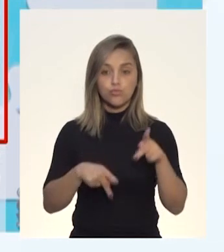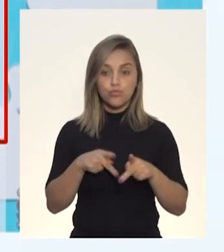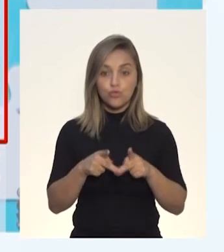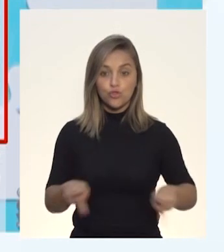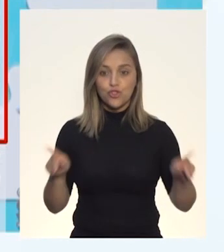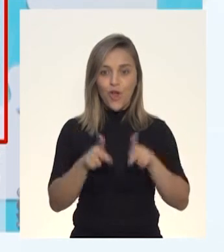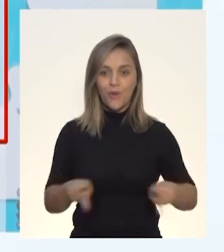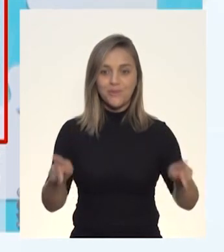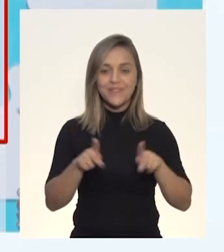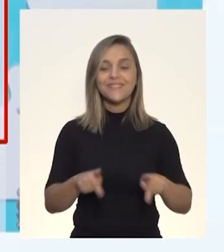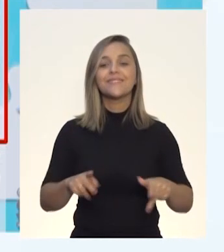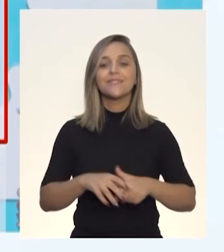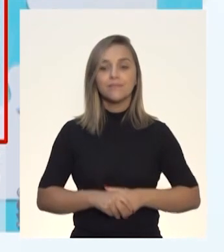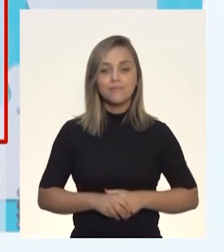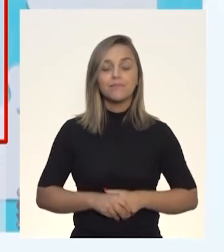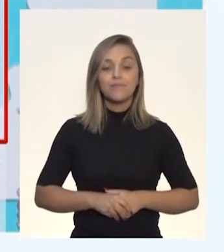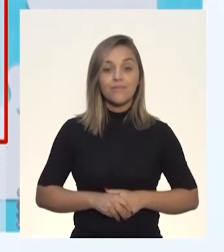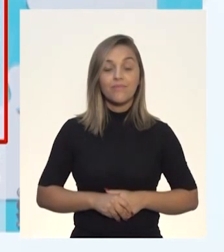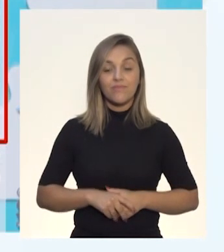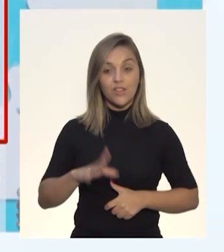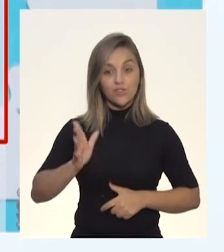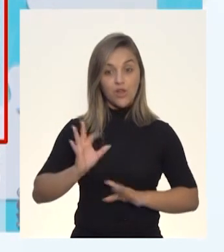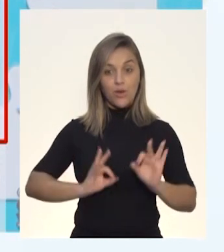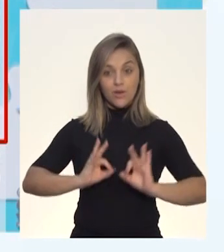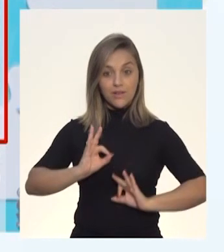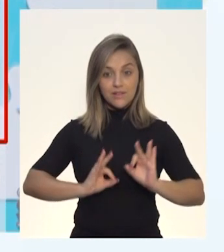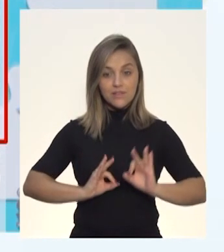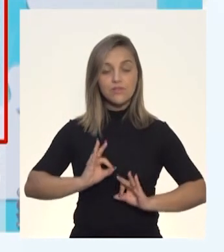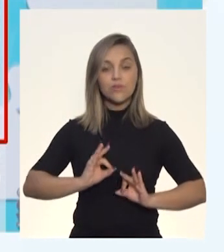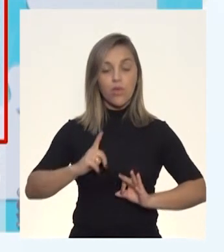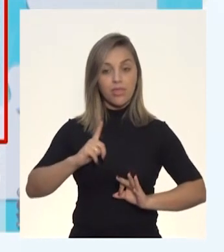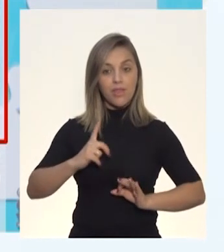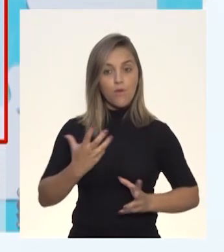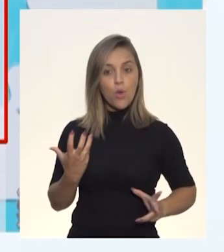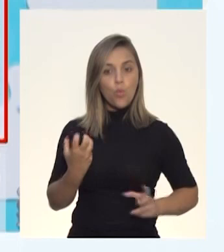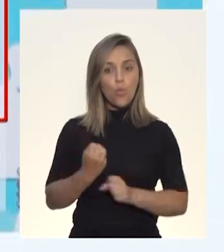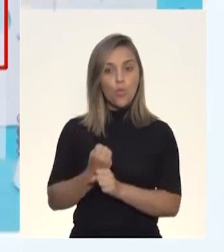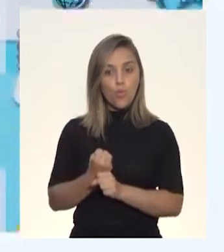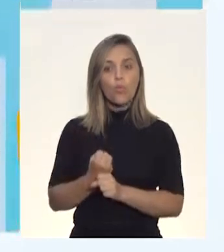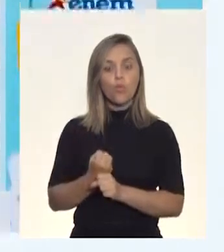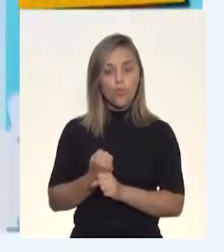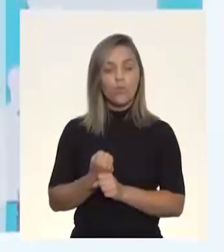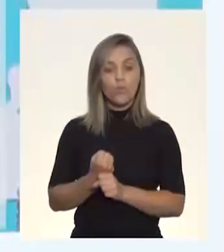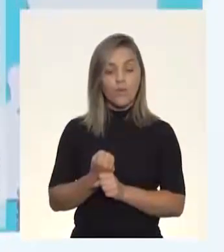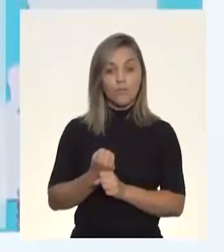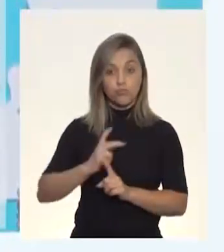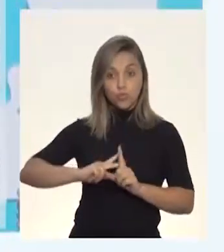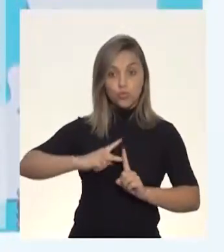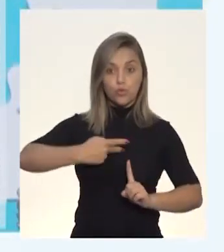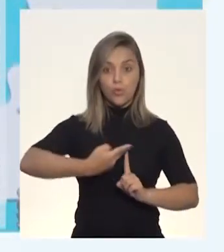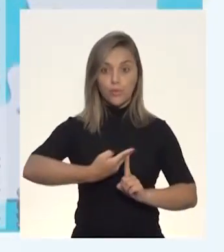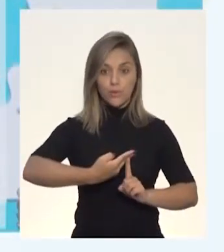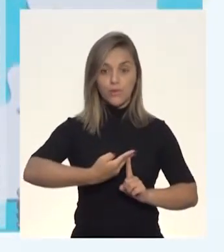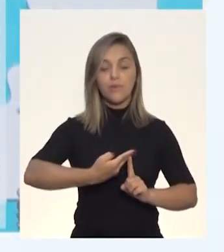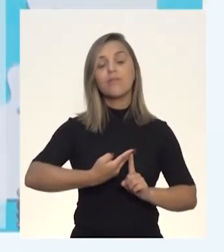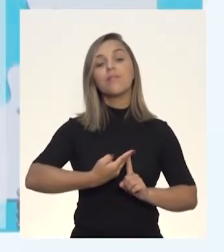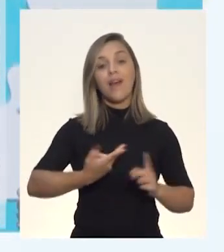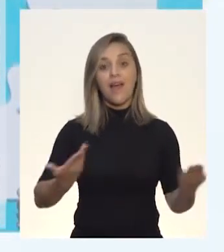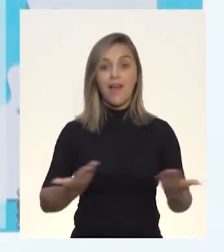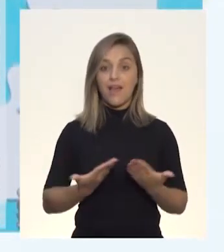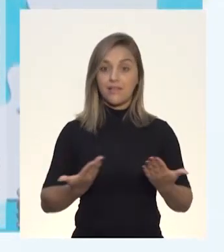atividade de exibição se reorganizou. O número de cinemas duplicou, até chegar às